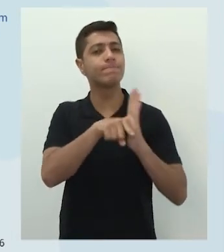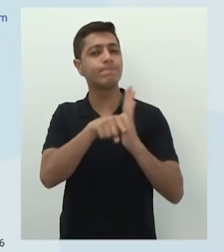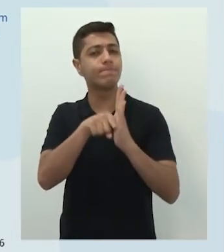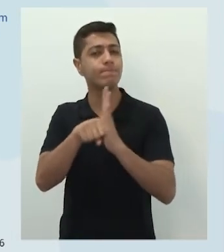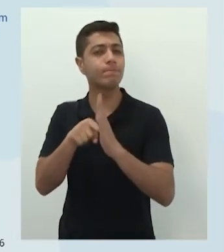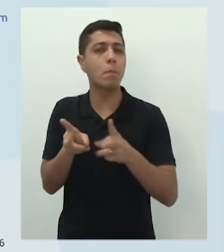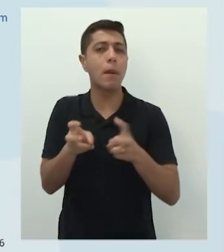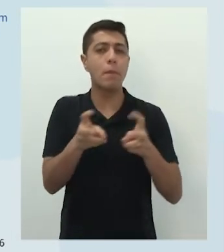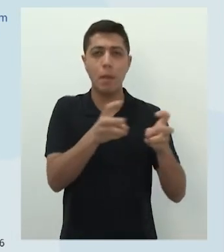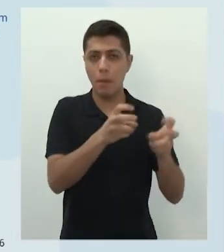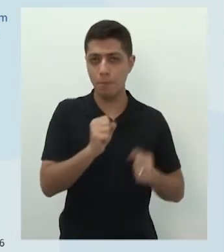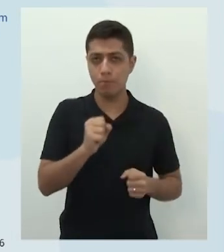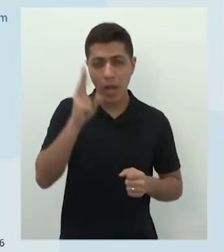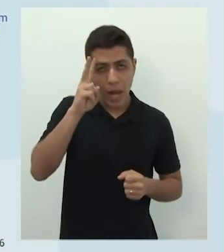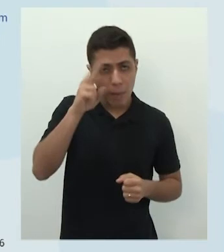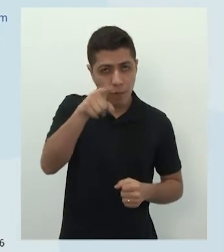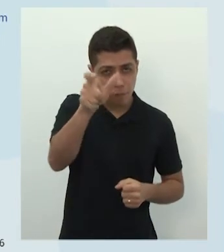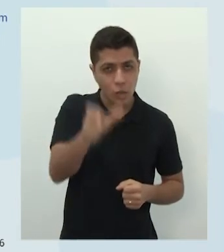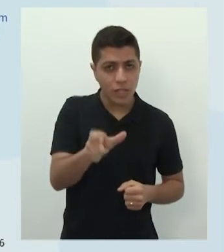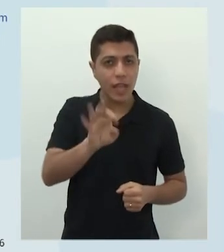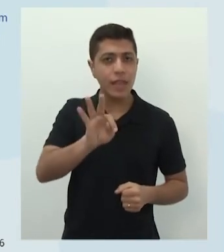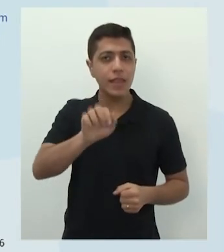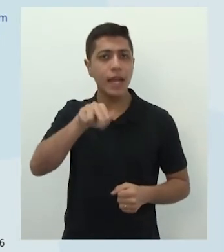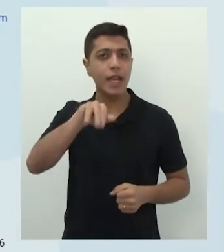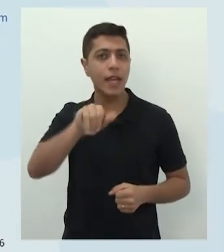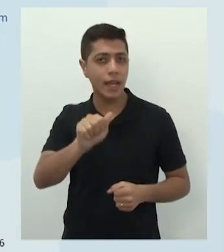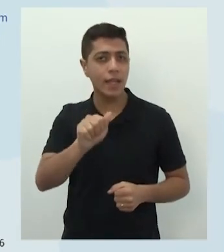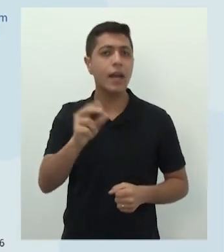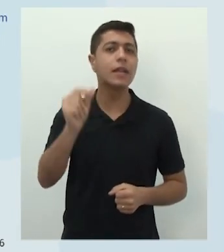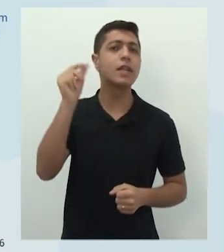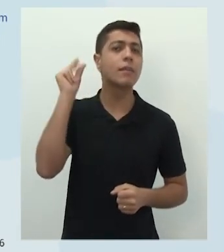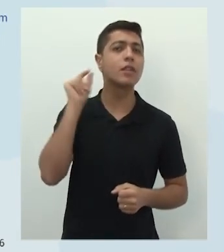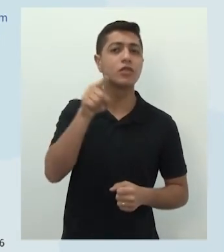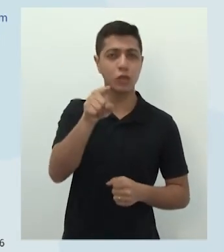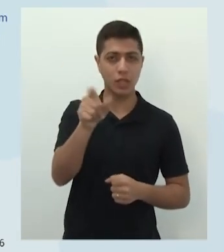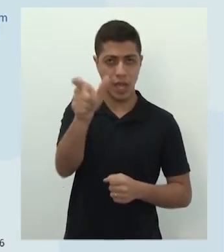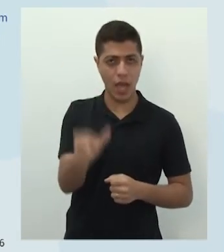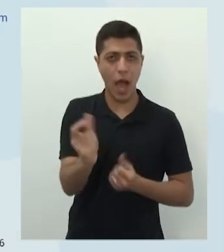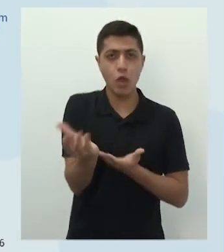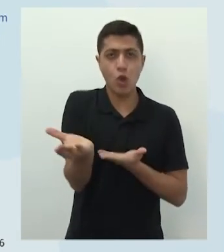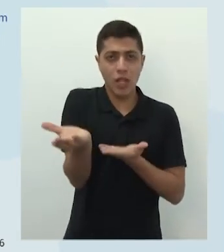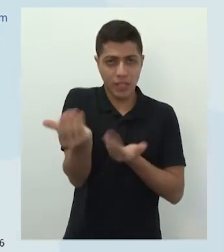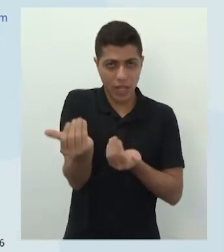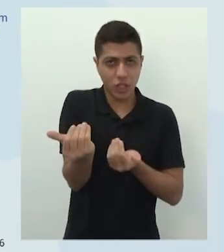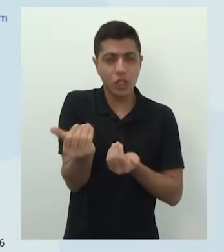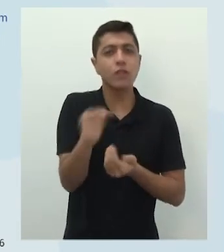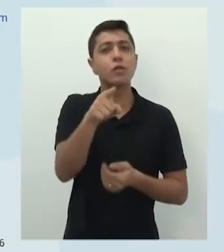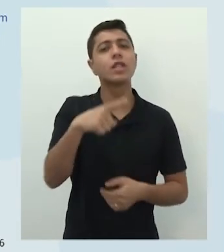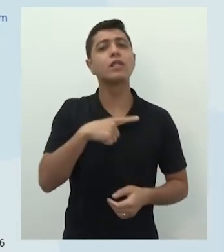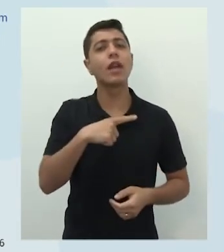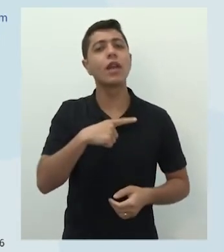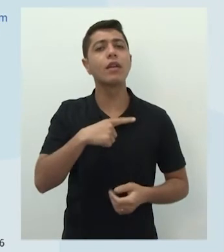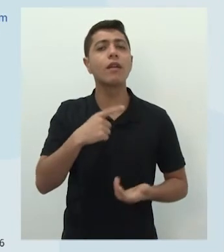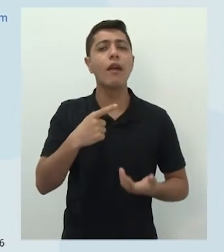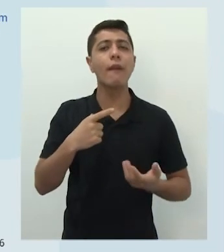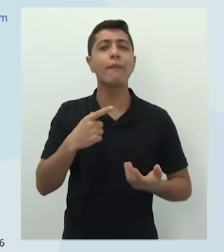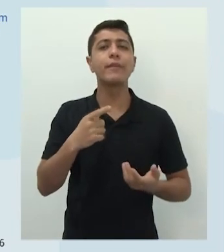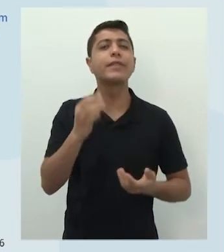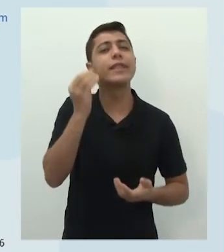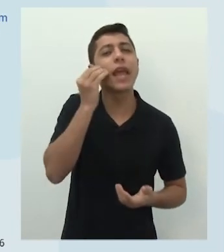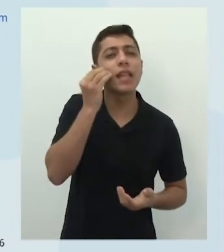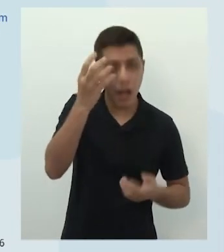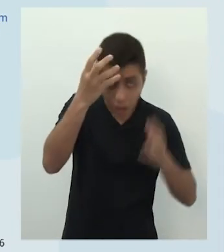41% da turma de 14 anos e 27% da turma de 16 anos mentem a idade. E aonde eu quero chegar?